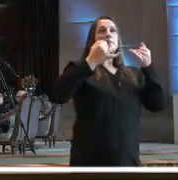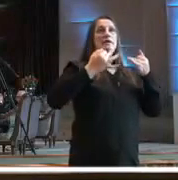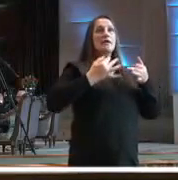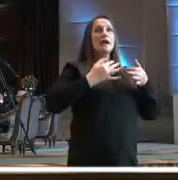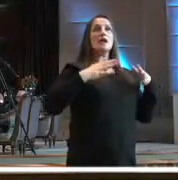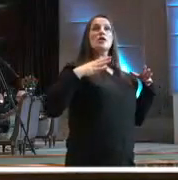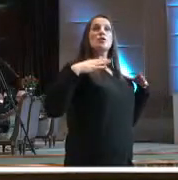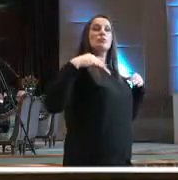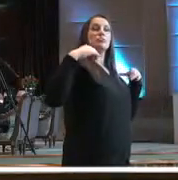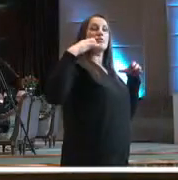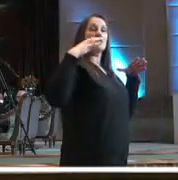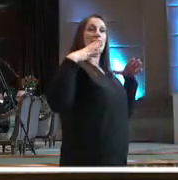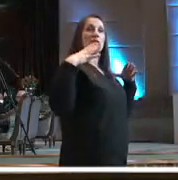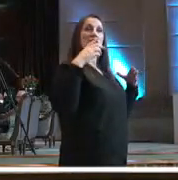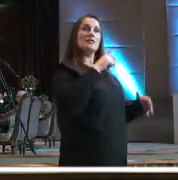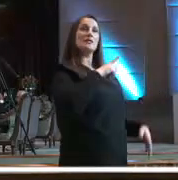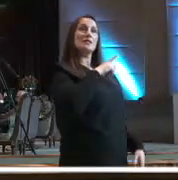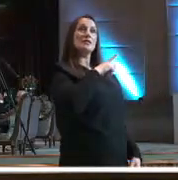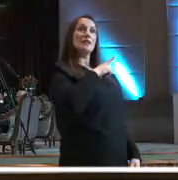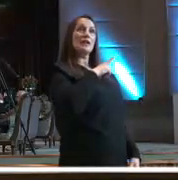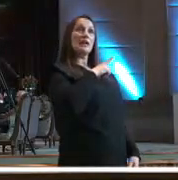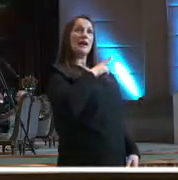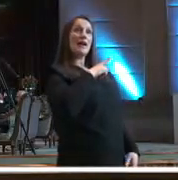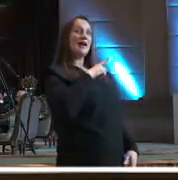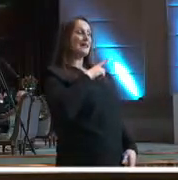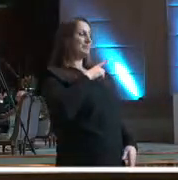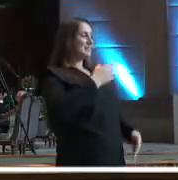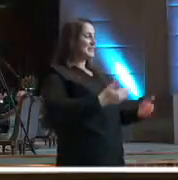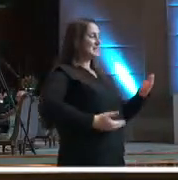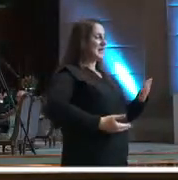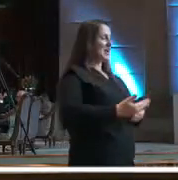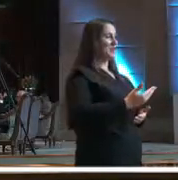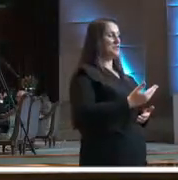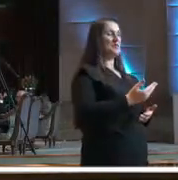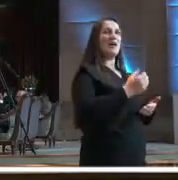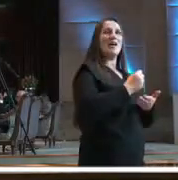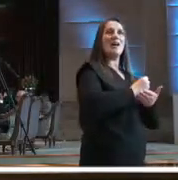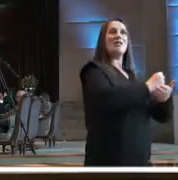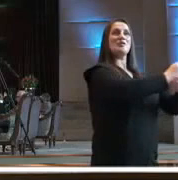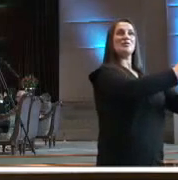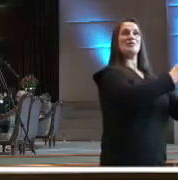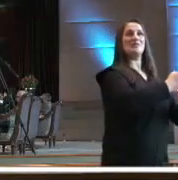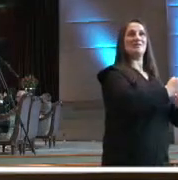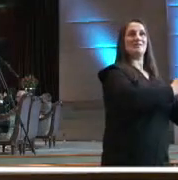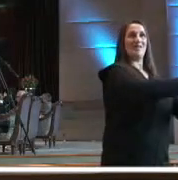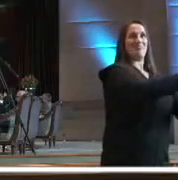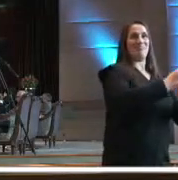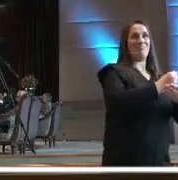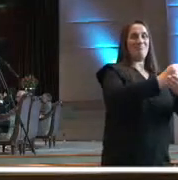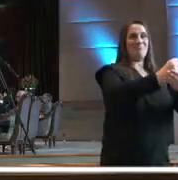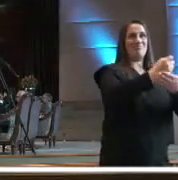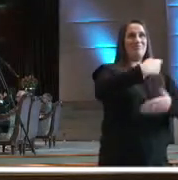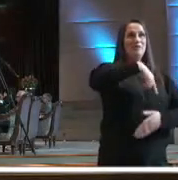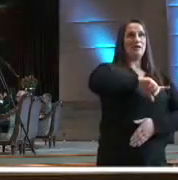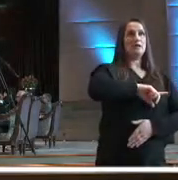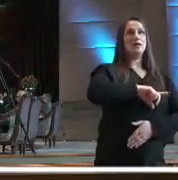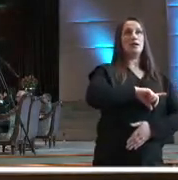ministradores a favor de nós. E aí as ordens do trono